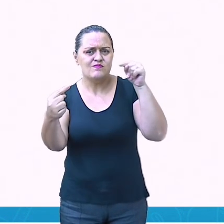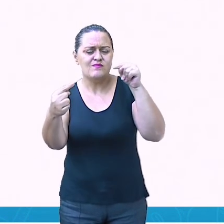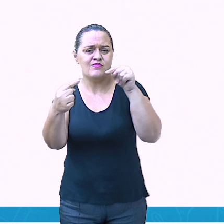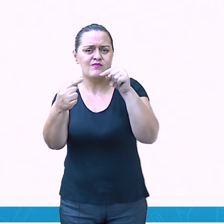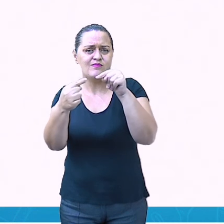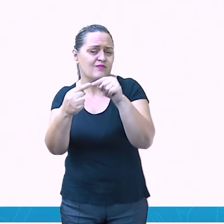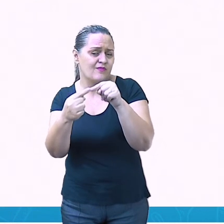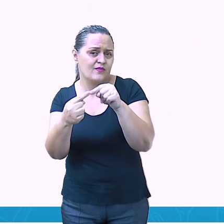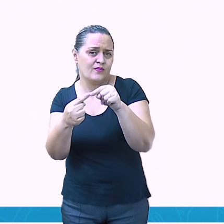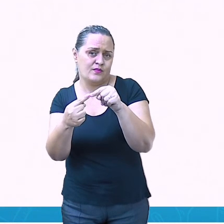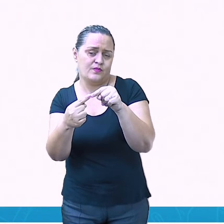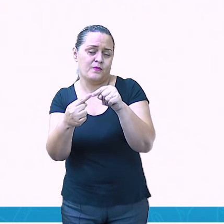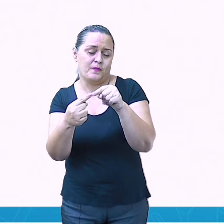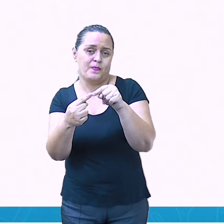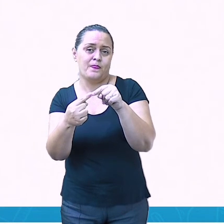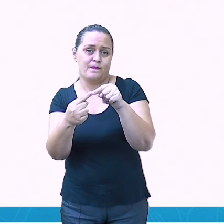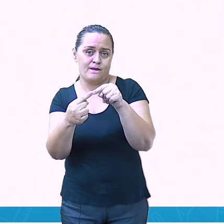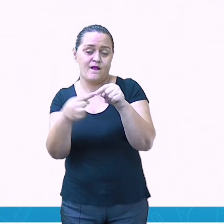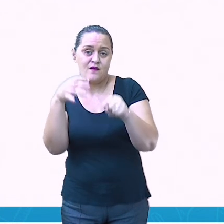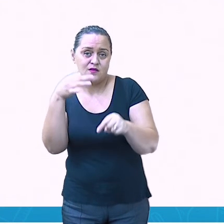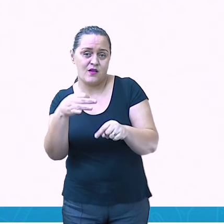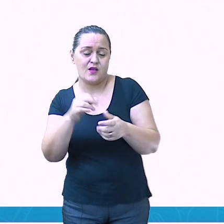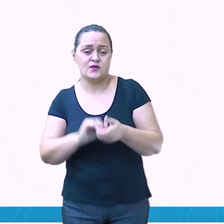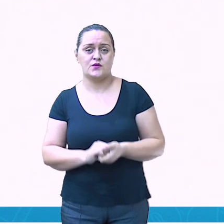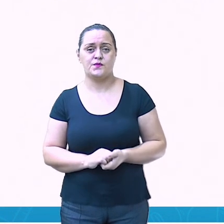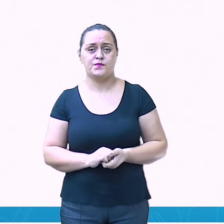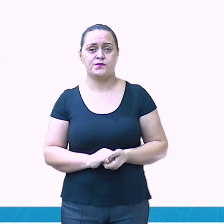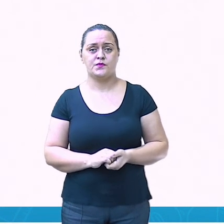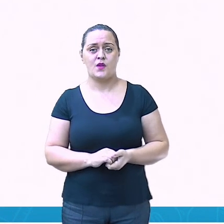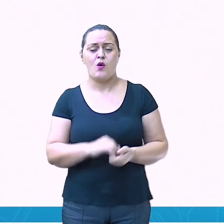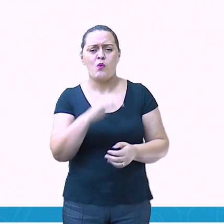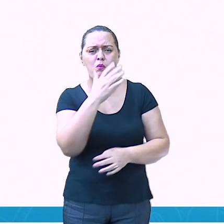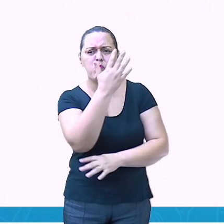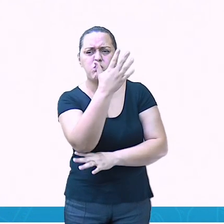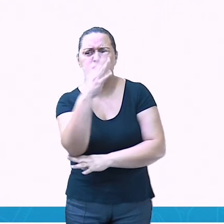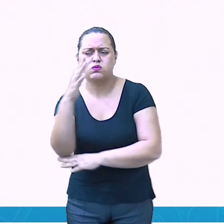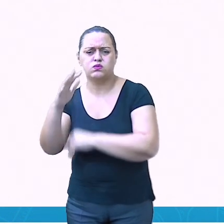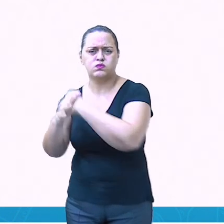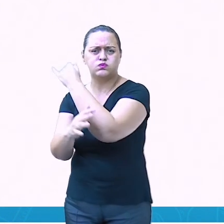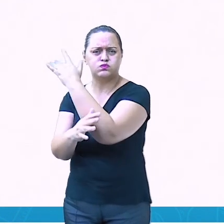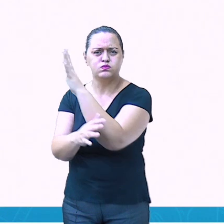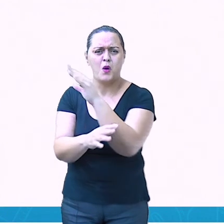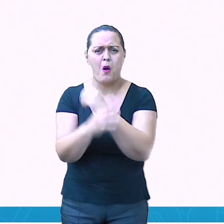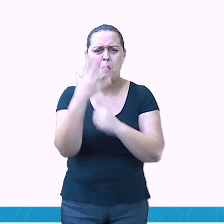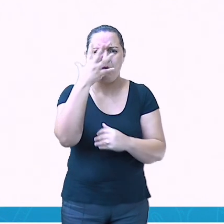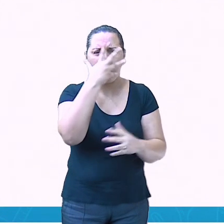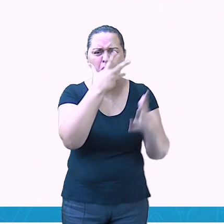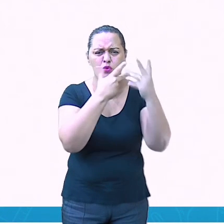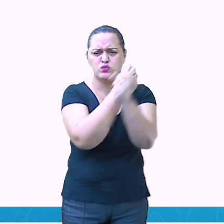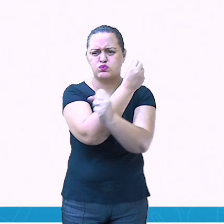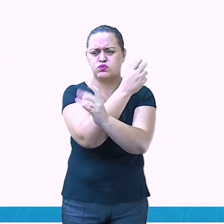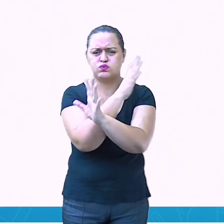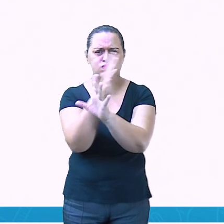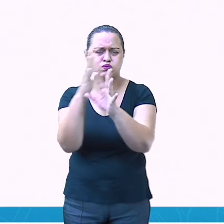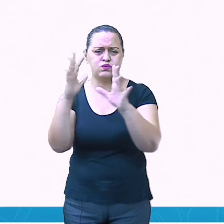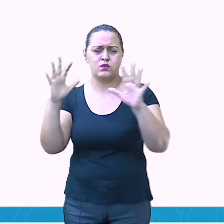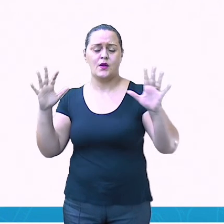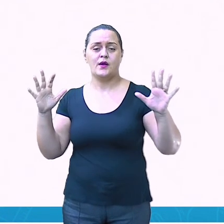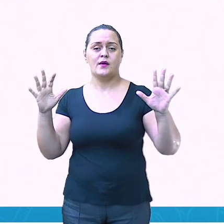solo, eu vou ter erosão. Aquele solo vai perder nutrientes. A chuva vai vir, vai lavar